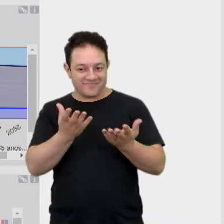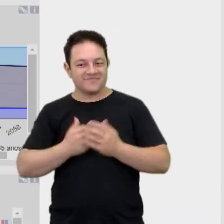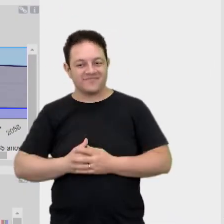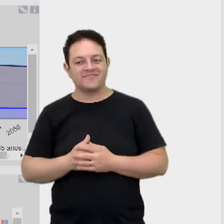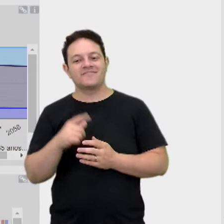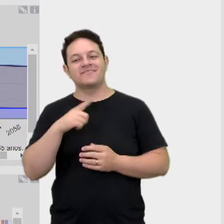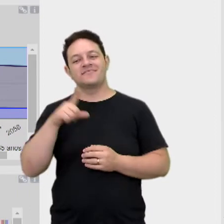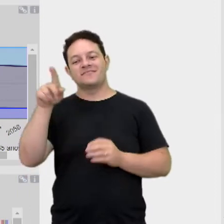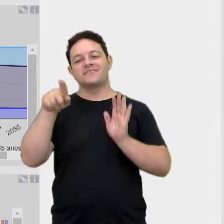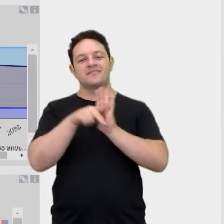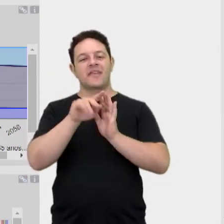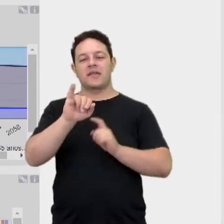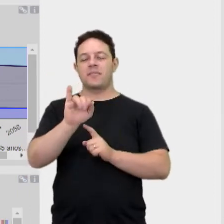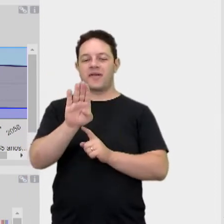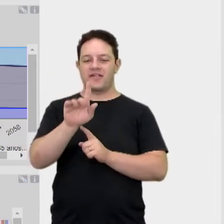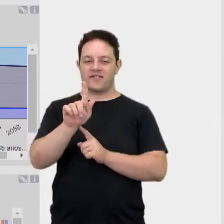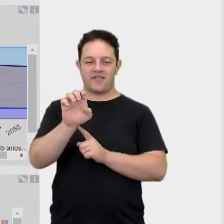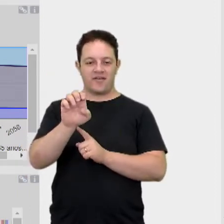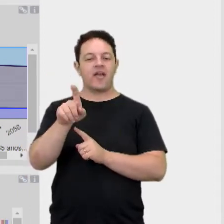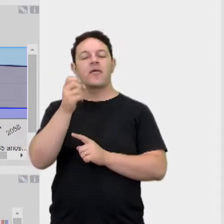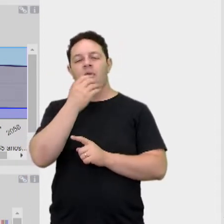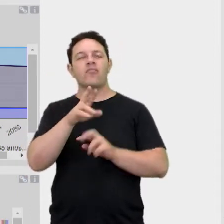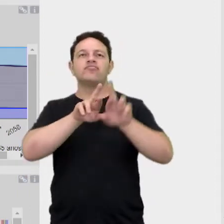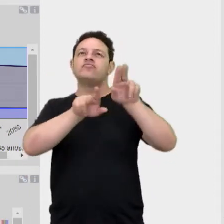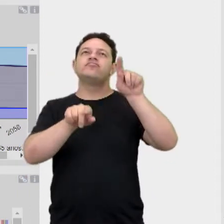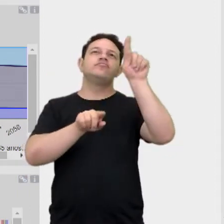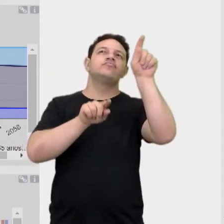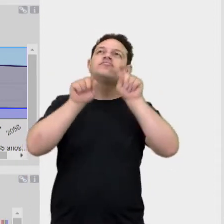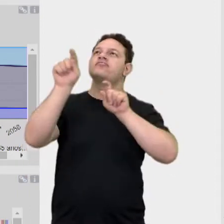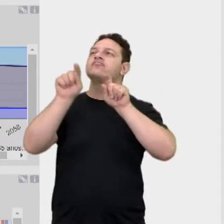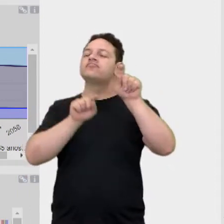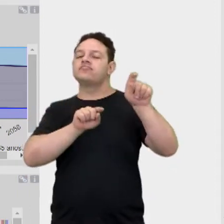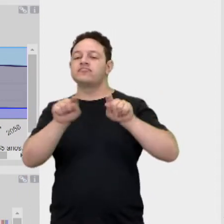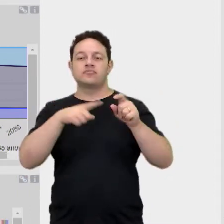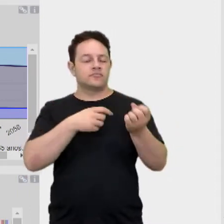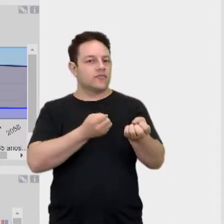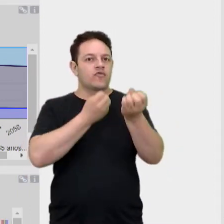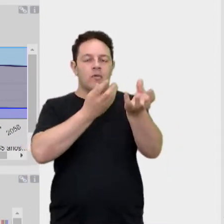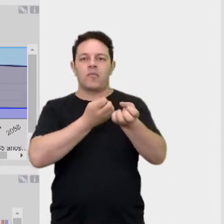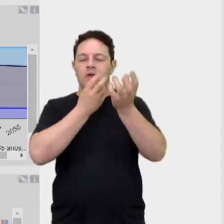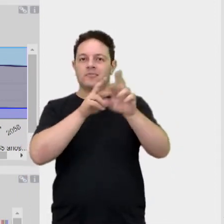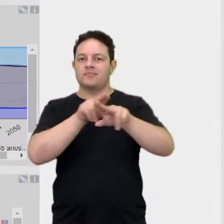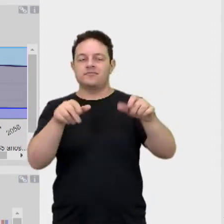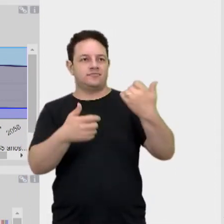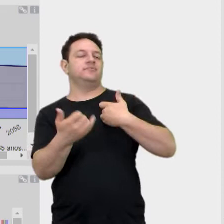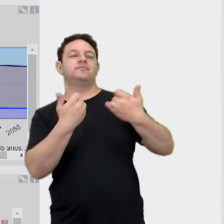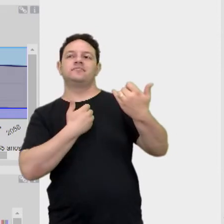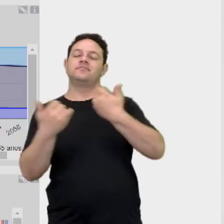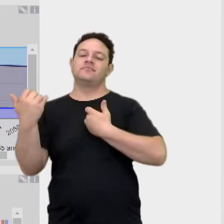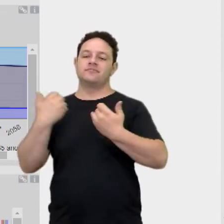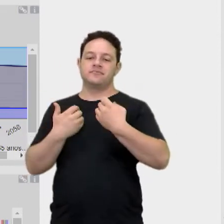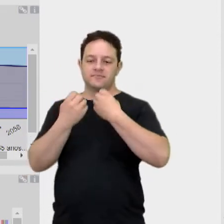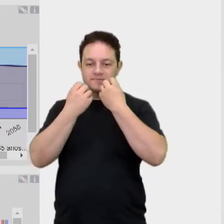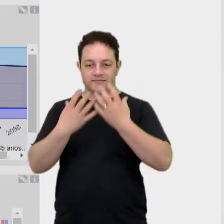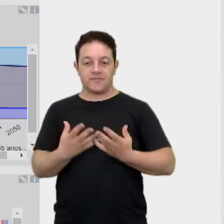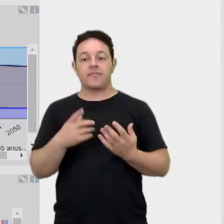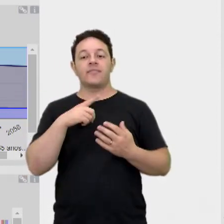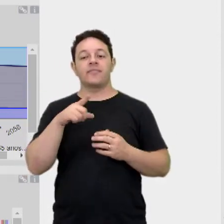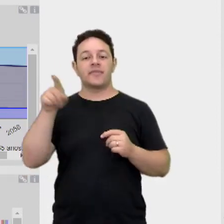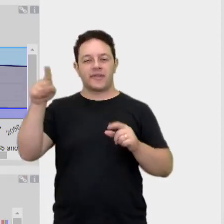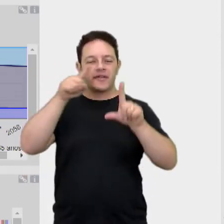sites do IBGE são bastante interativos, né, com bastante informações. Esse gráfico aqui, ele mostra a taxa